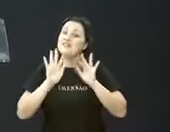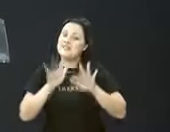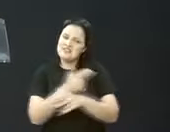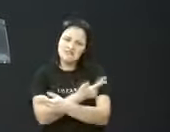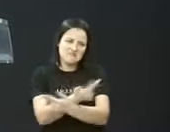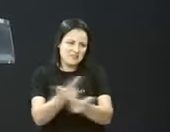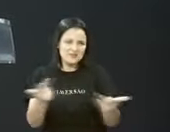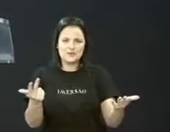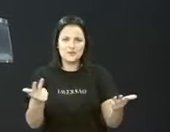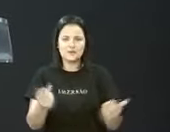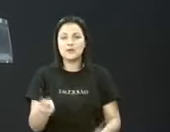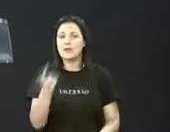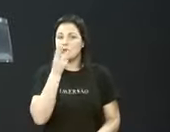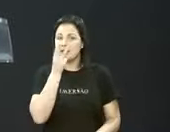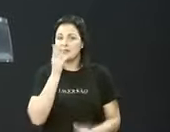Isaías capítulo de número 6.